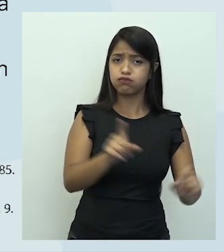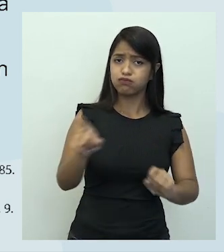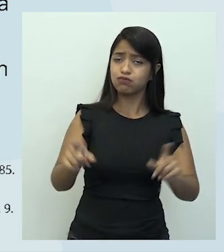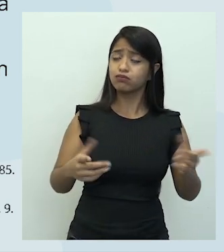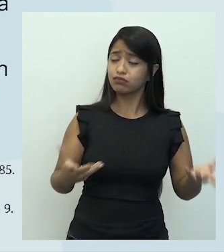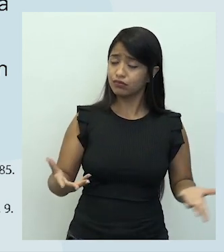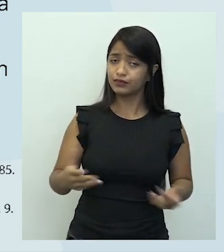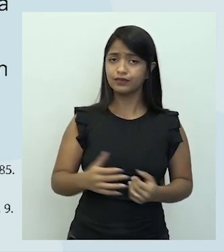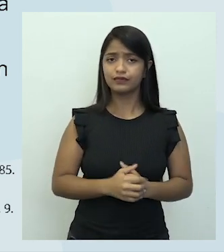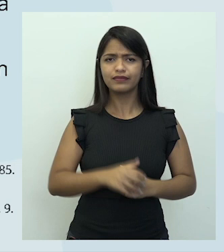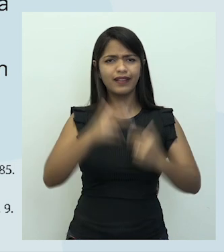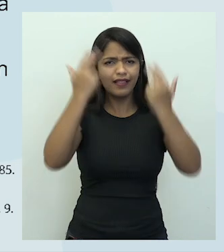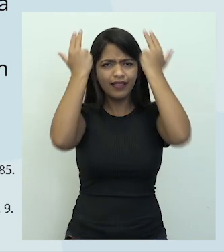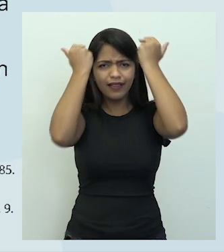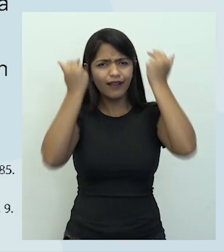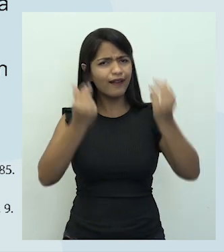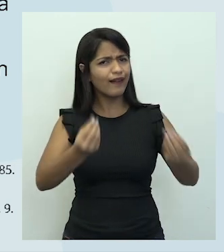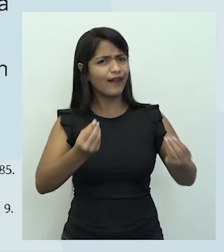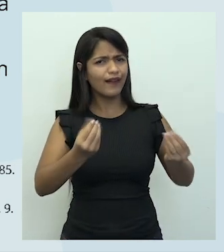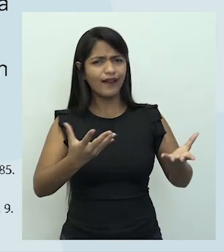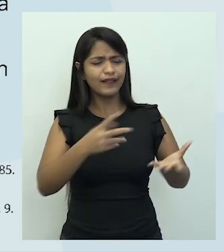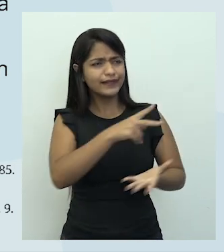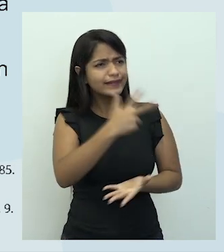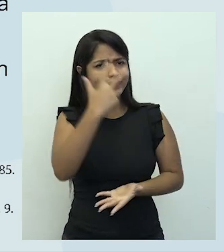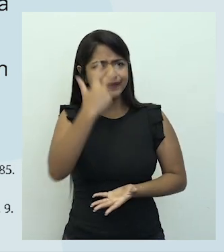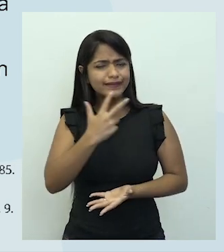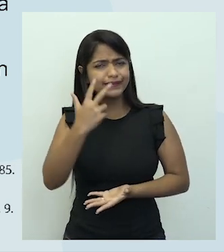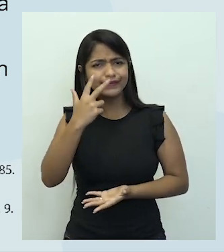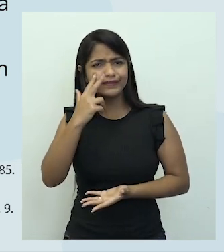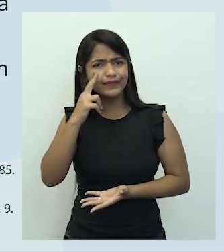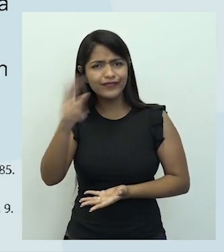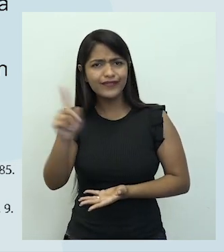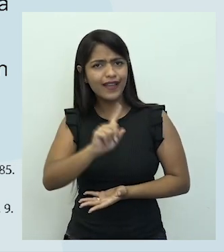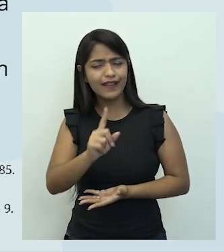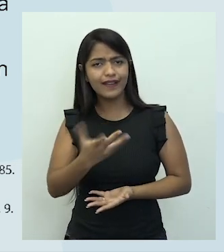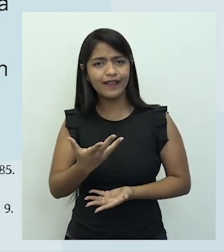assim? Tornava a lebre. Parecem cegos? Não veem